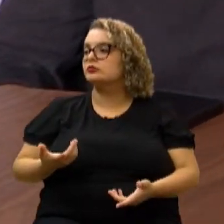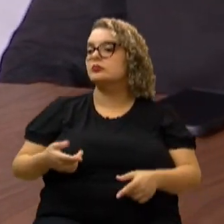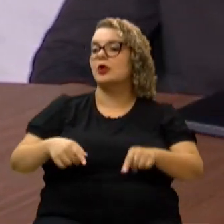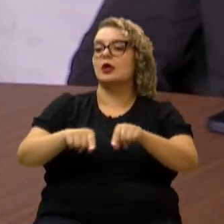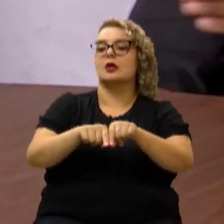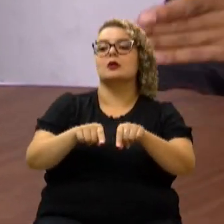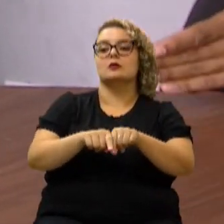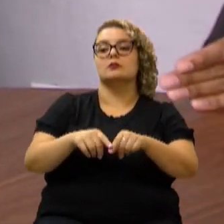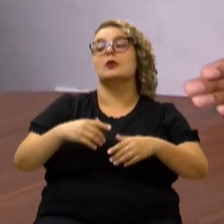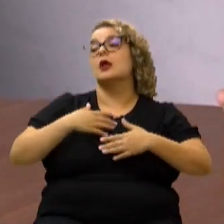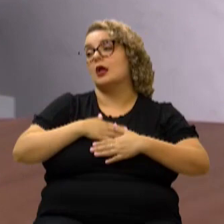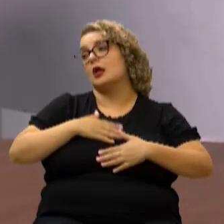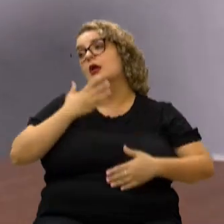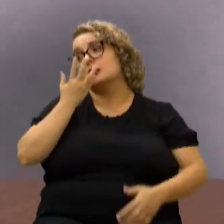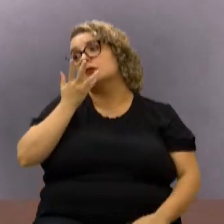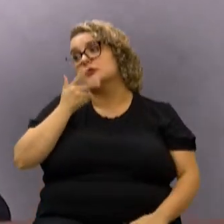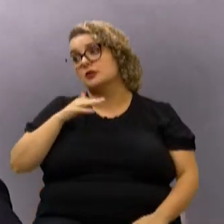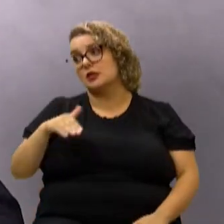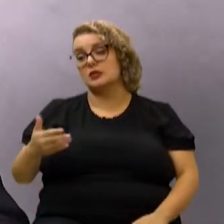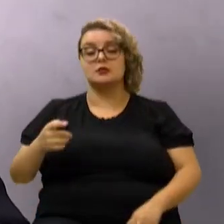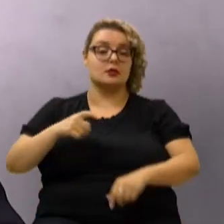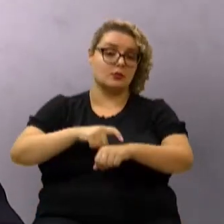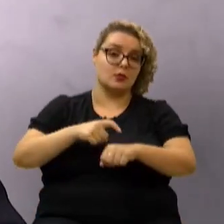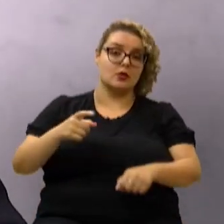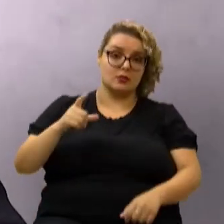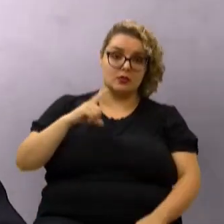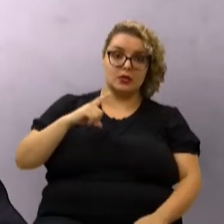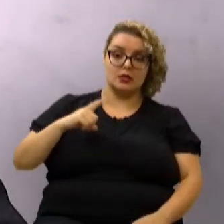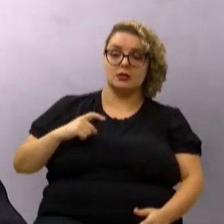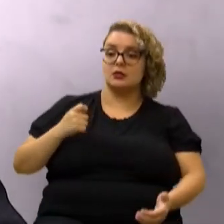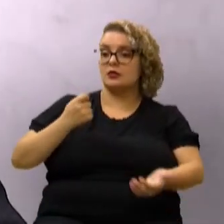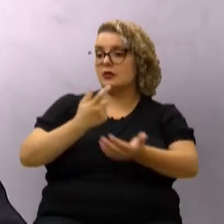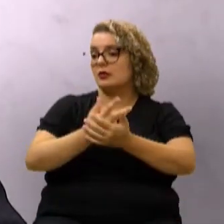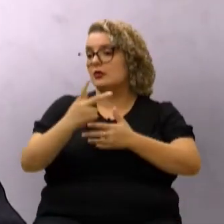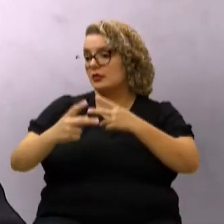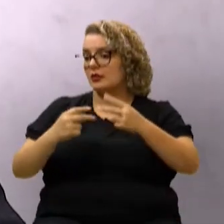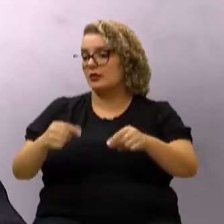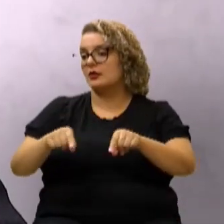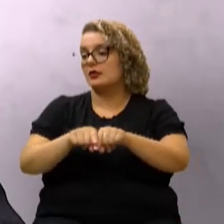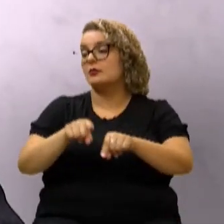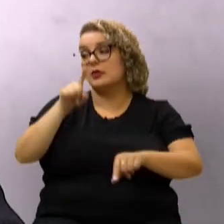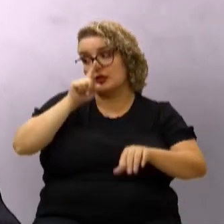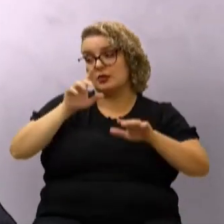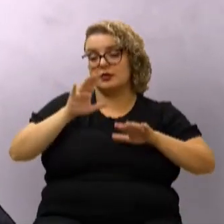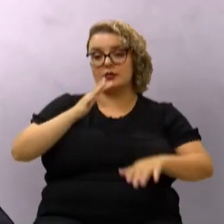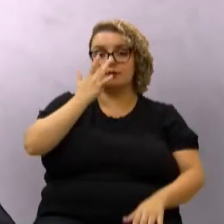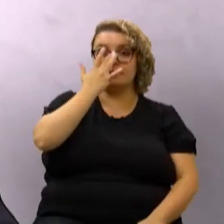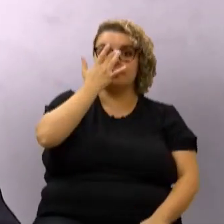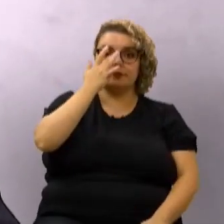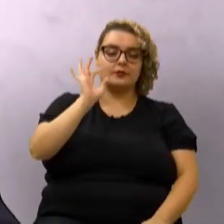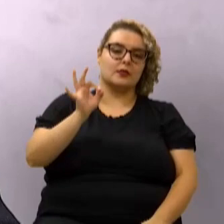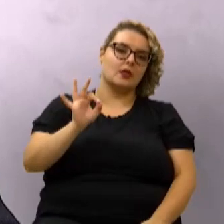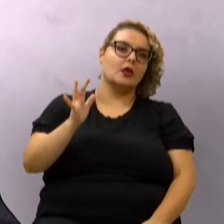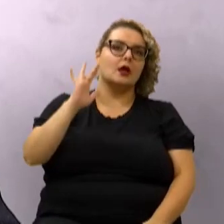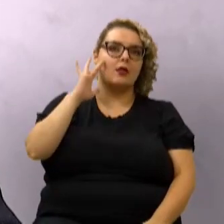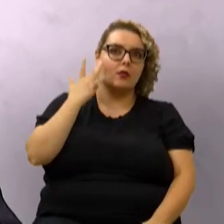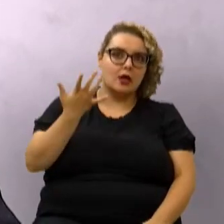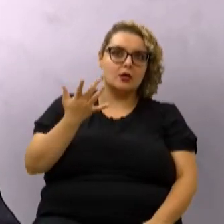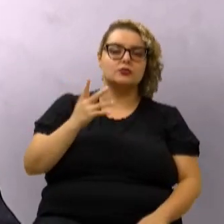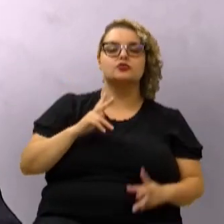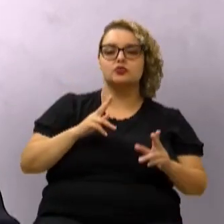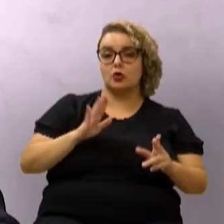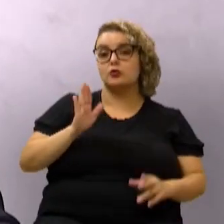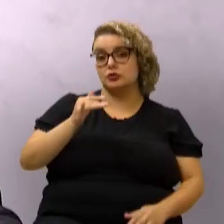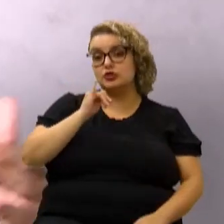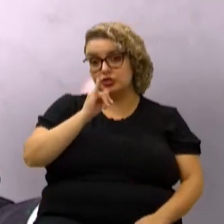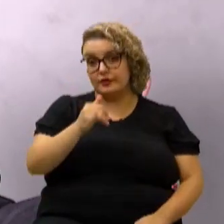economizar e também agradar a criança nesse momento que ela vai ter que comprar o presente, mas ao mesmo tempo ter cuidado. Exatamente.